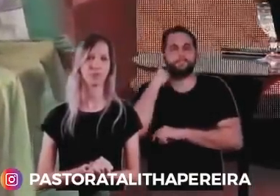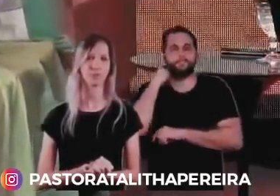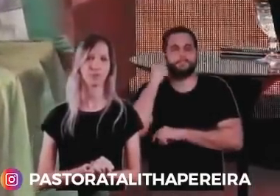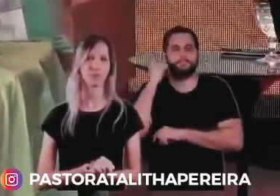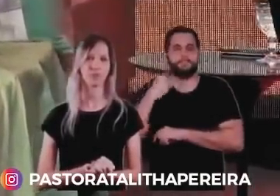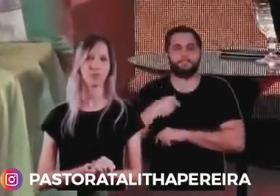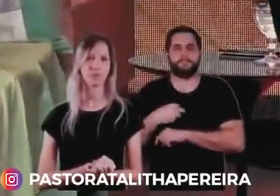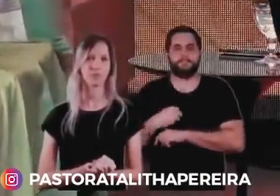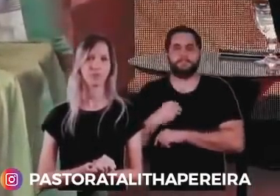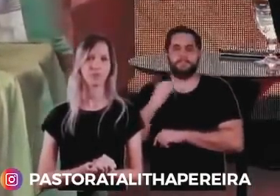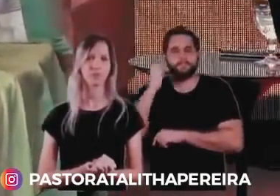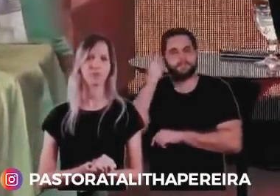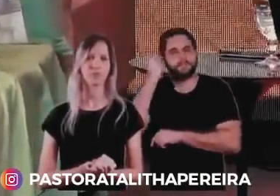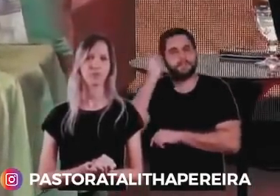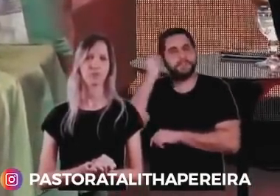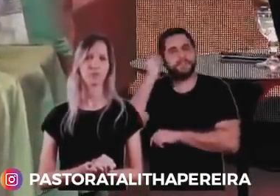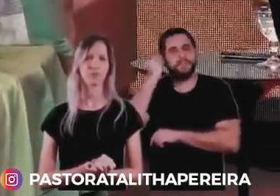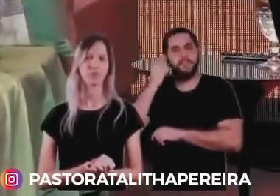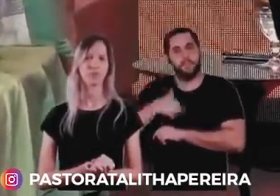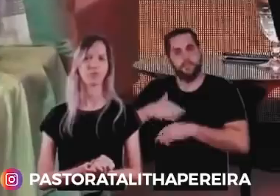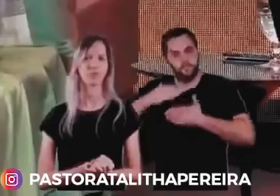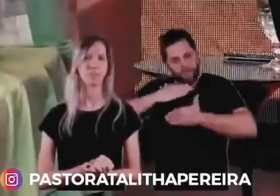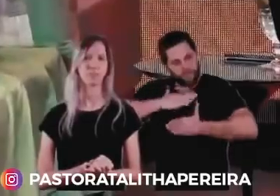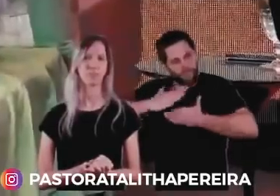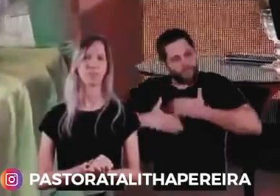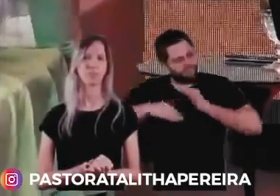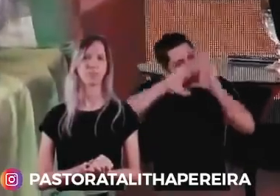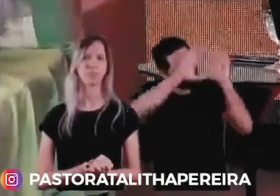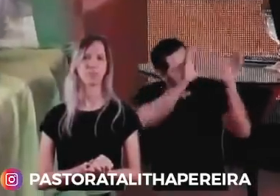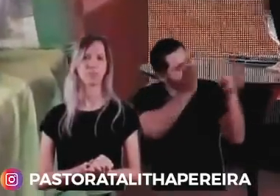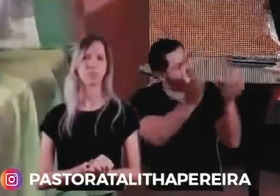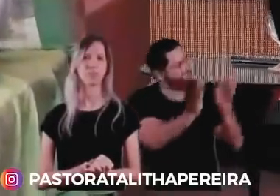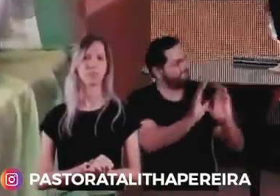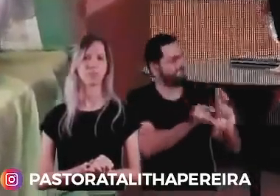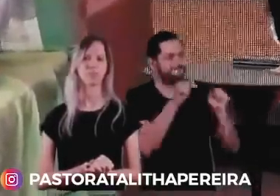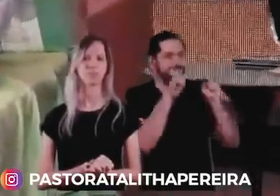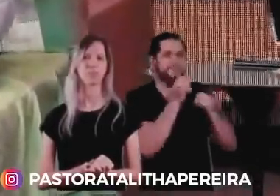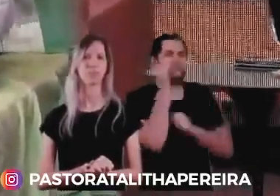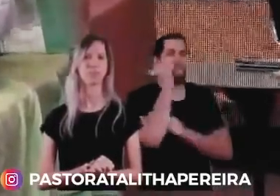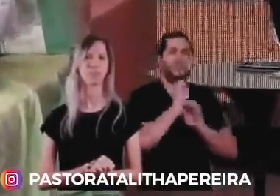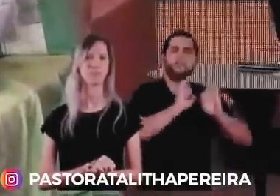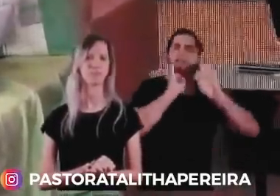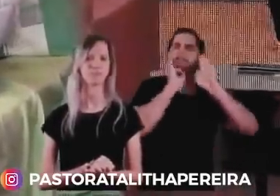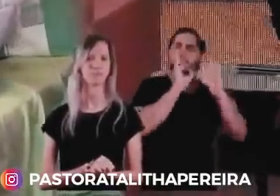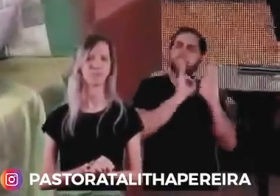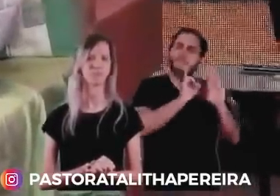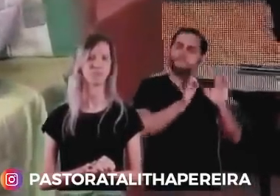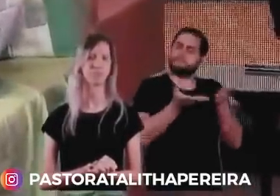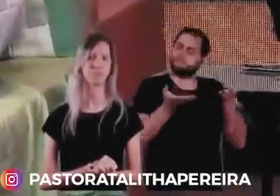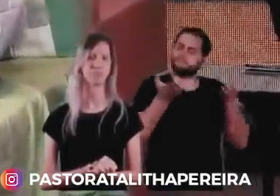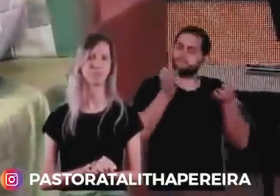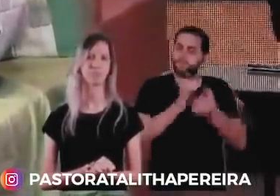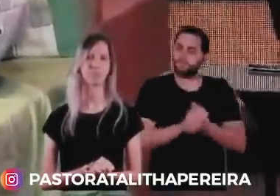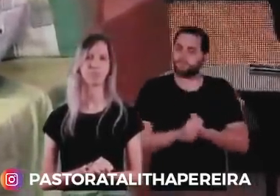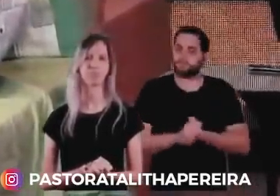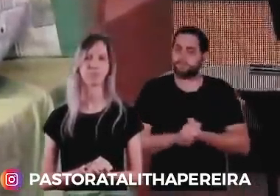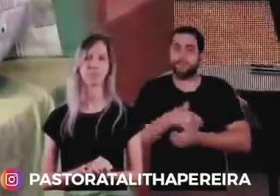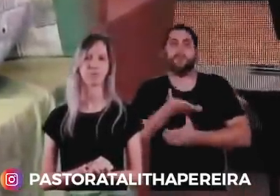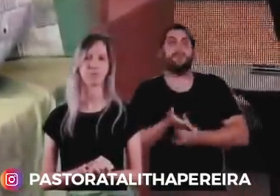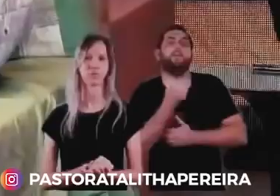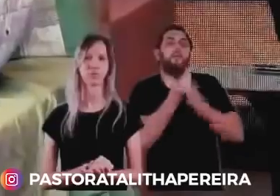Um corpinho de violão, pastor. Uma mentalidade, uma mulher perfeita. Aquele corpinho de violão. Eu digo: e aí, bênção, como é que